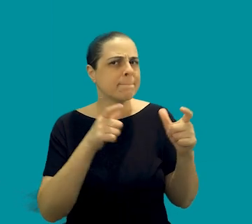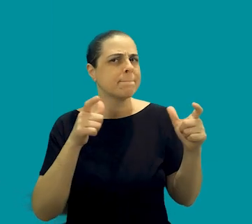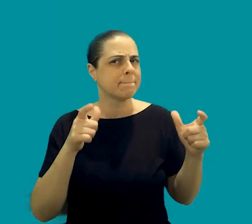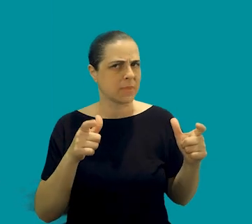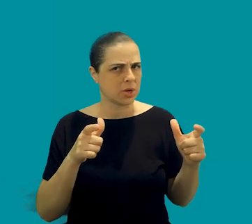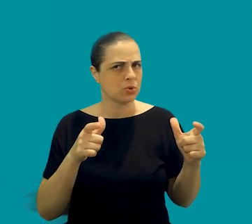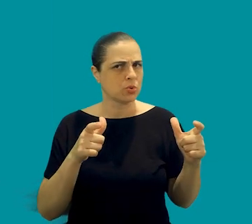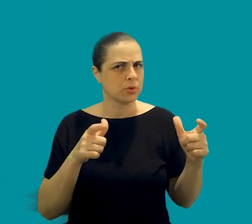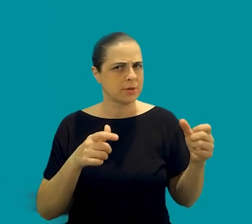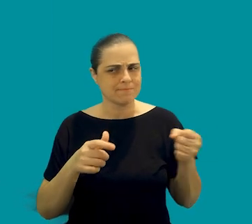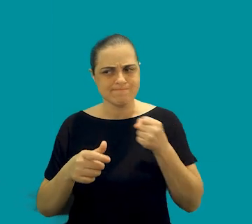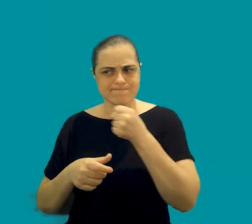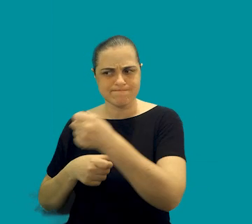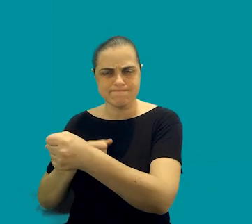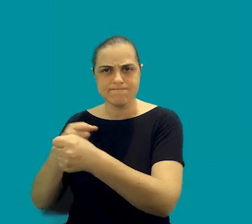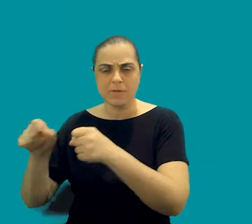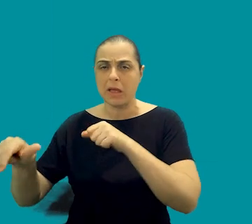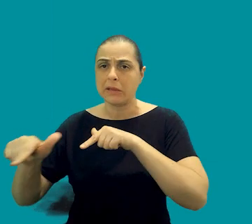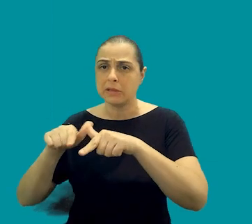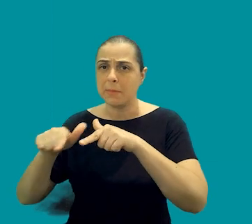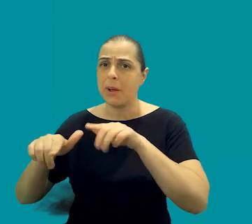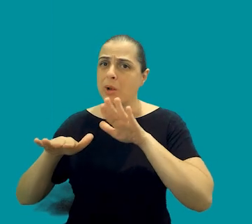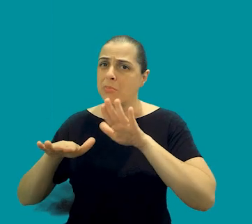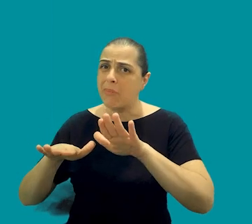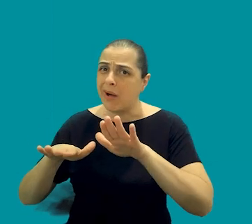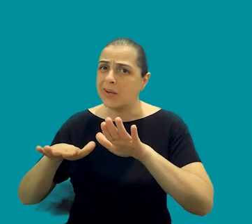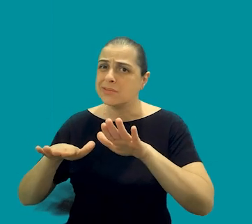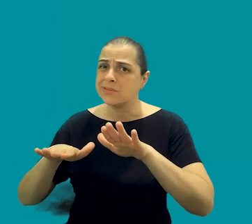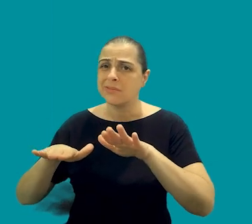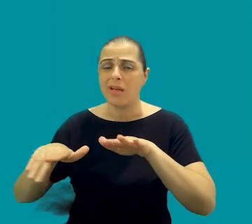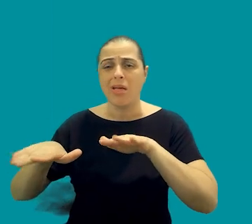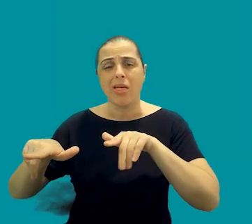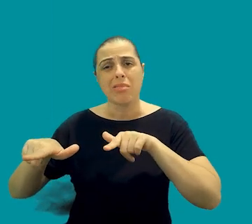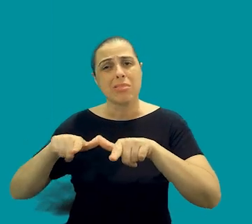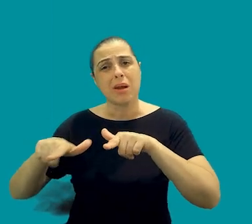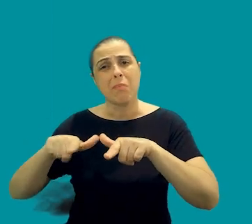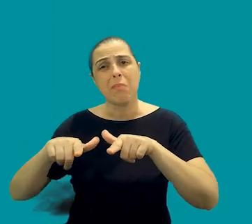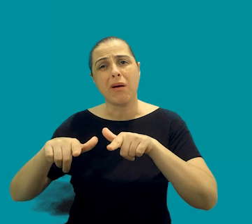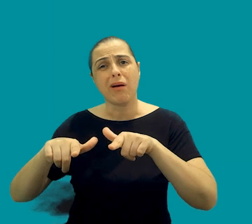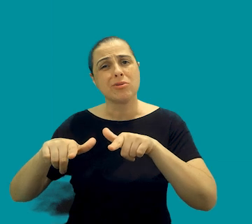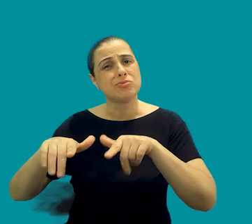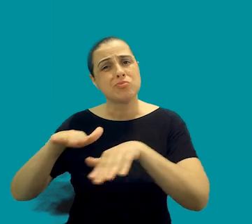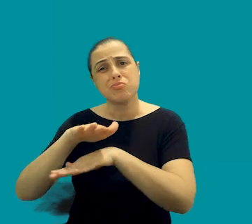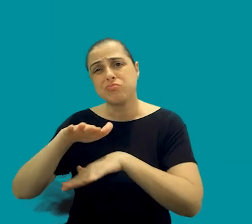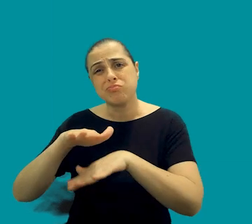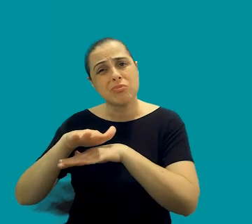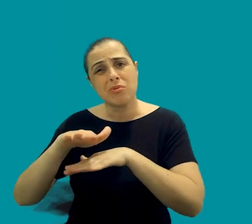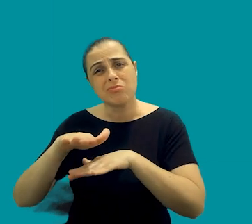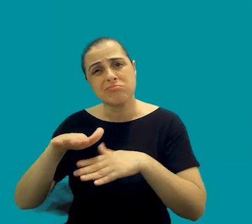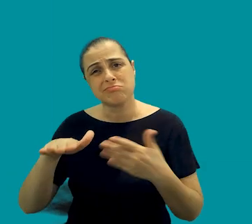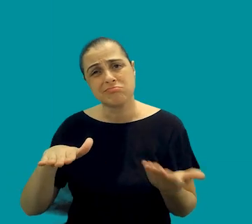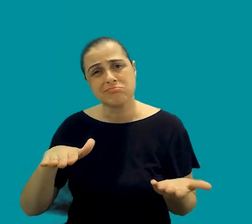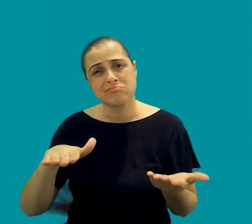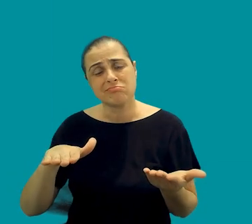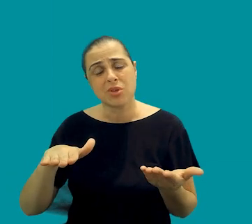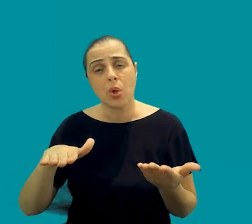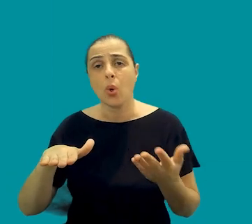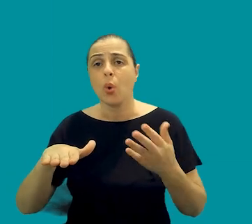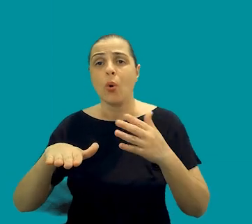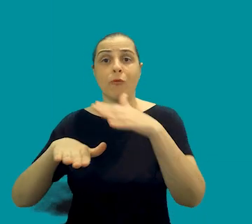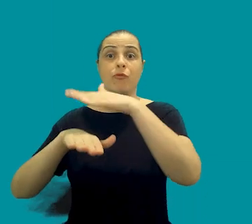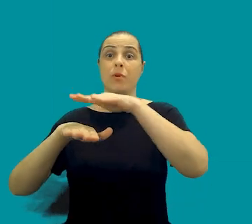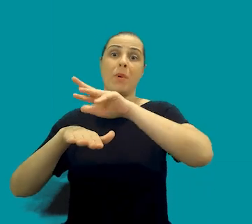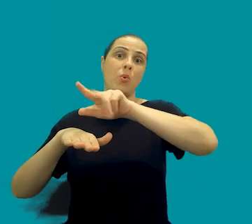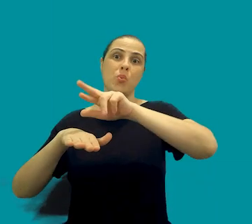tinham acesso a um mercado que é um mercado periférico de trabalho. Então, é um mercado fora, vamos dizer, do